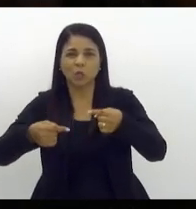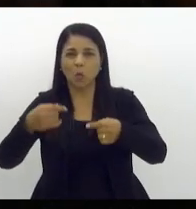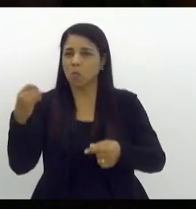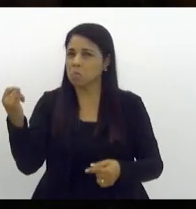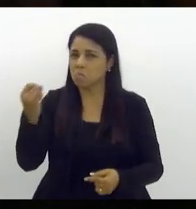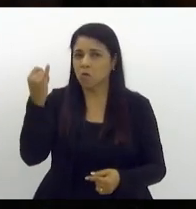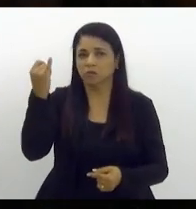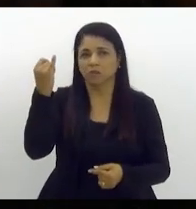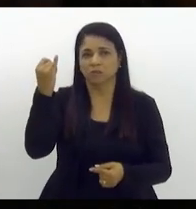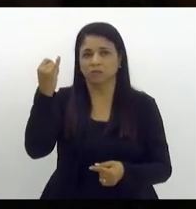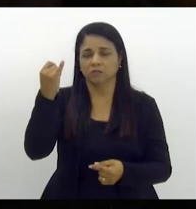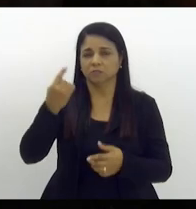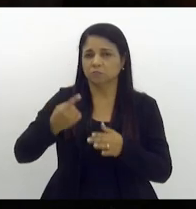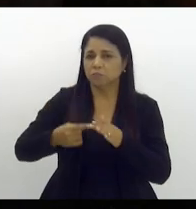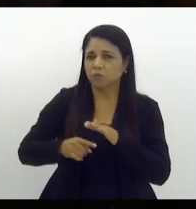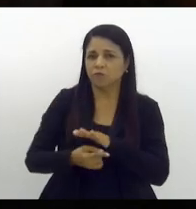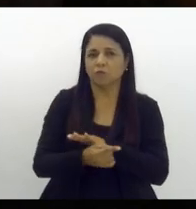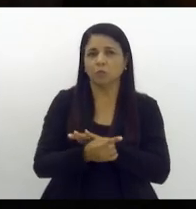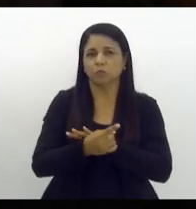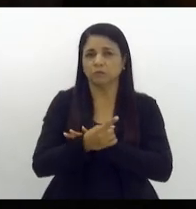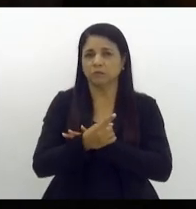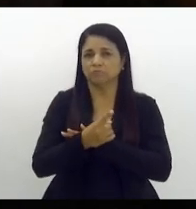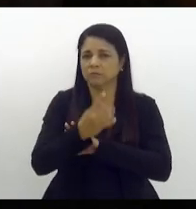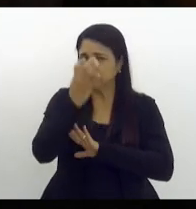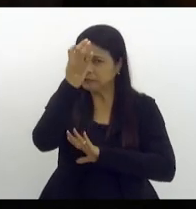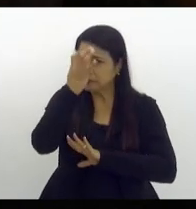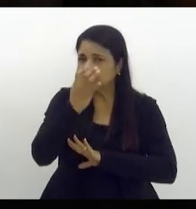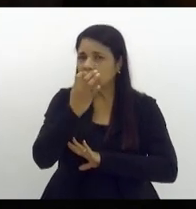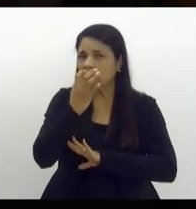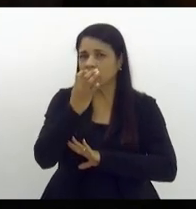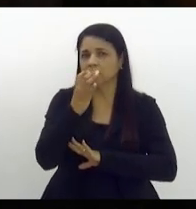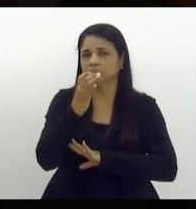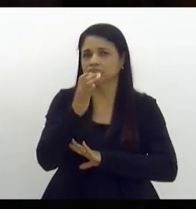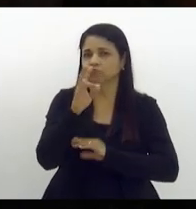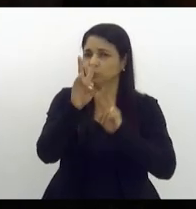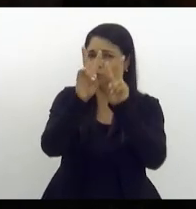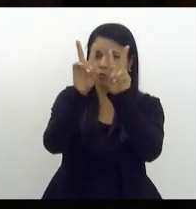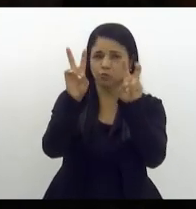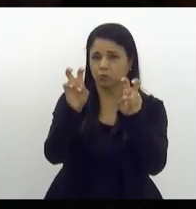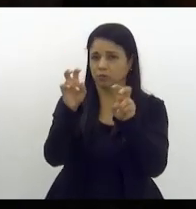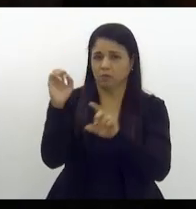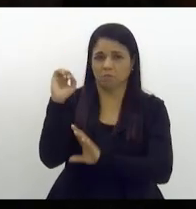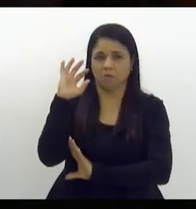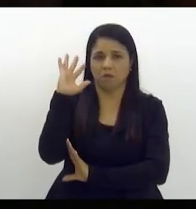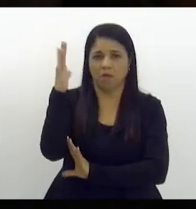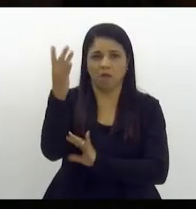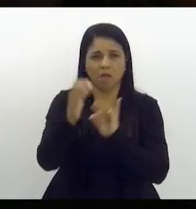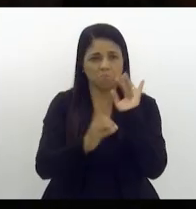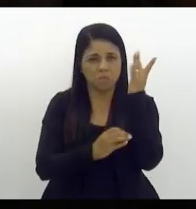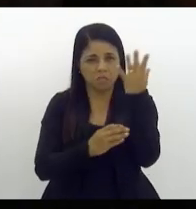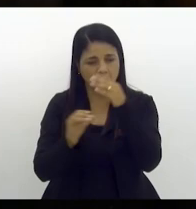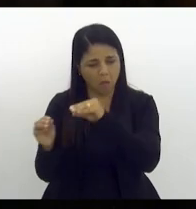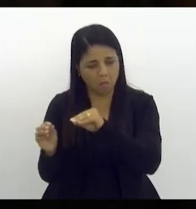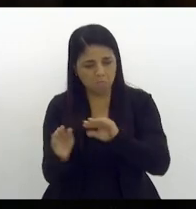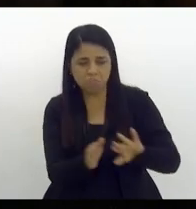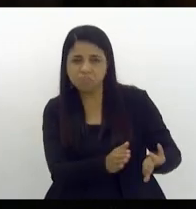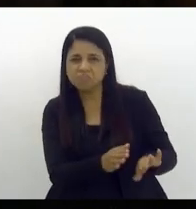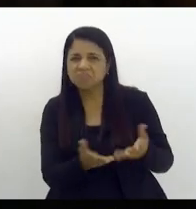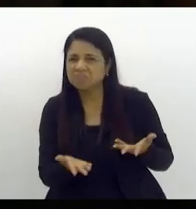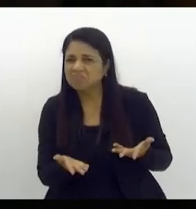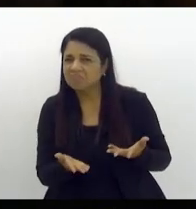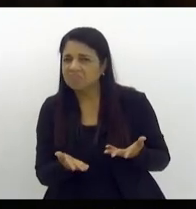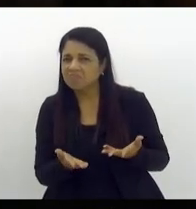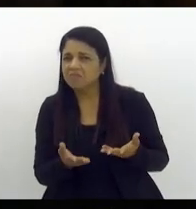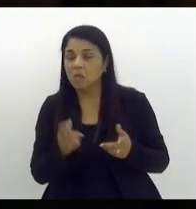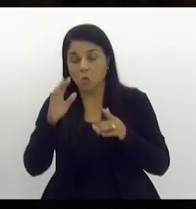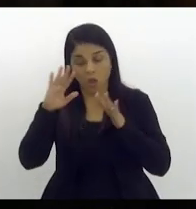mais profunda da questão ambiental. Não quero chamar atenção,